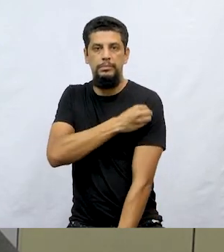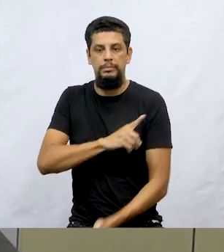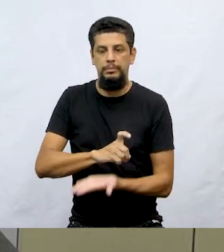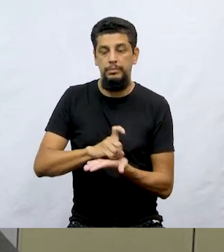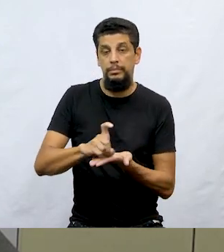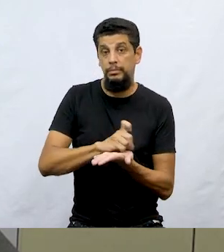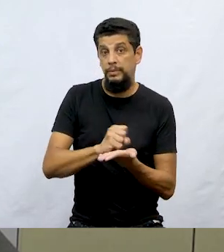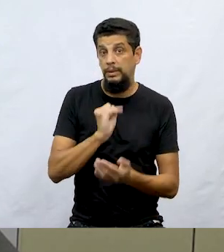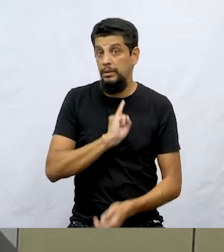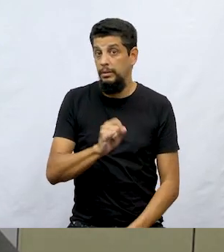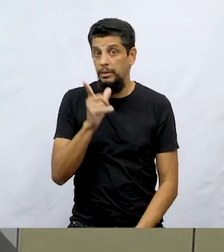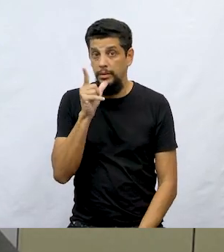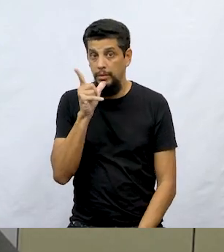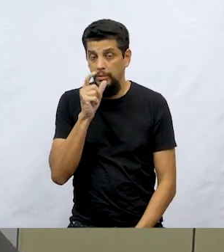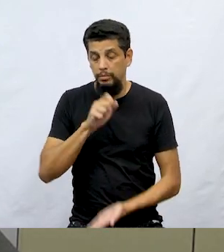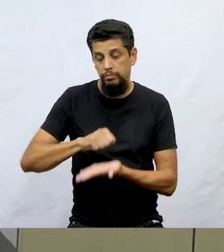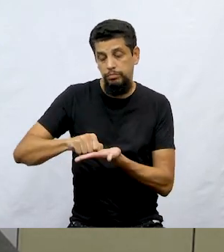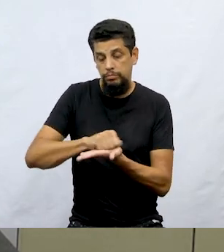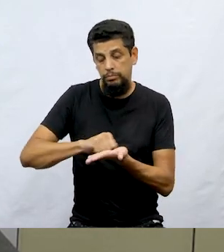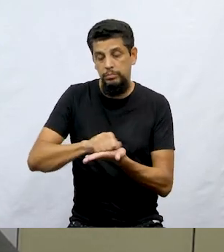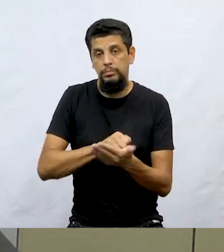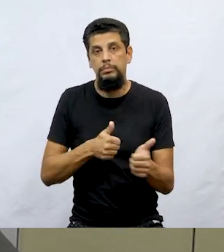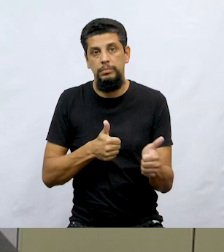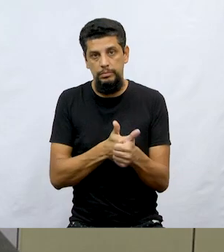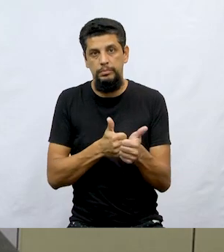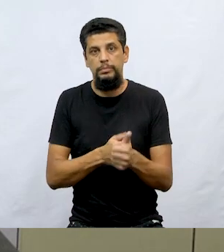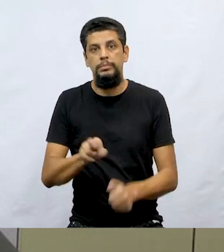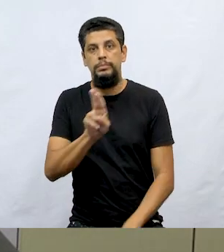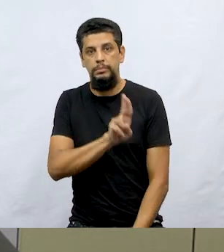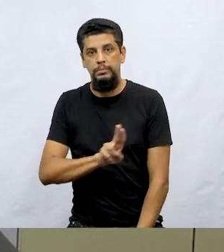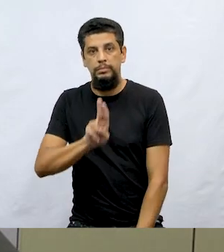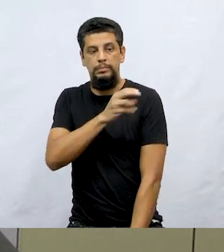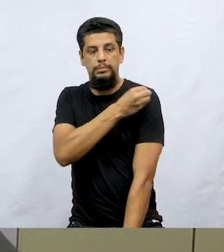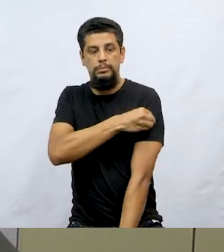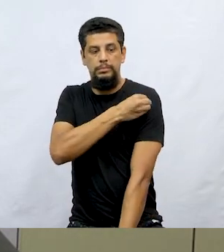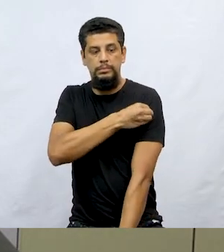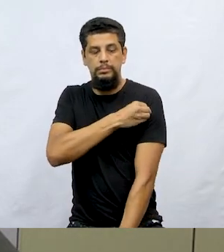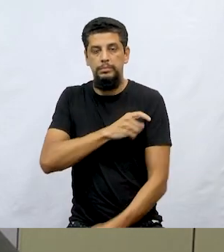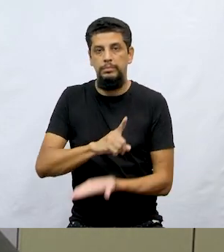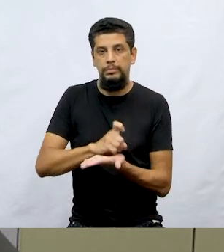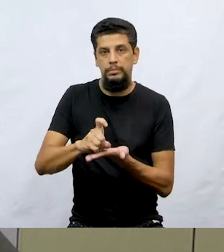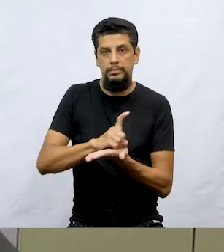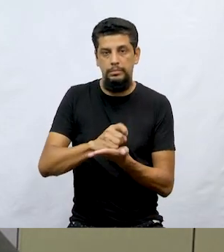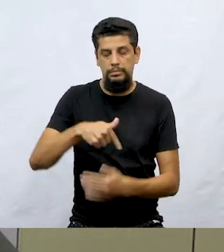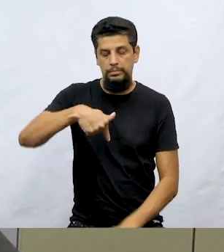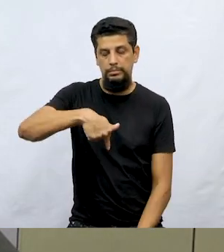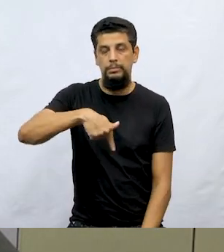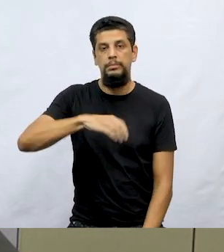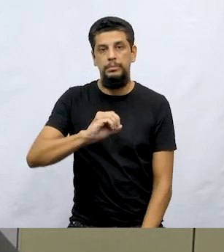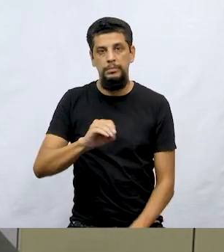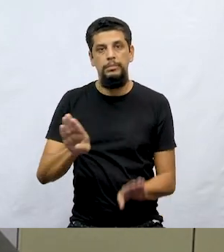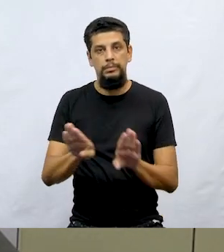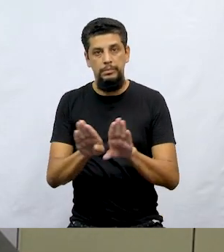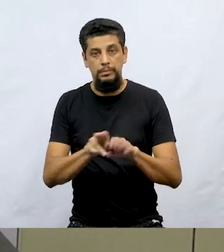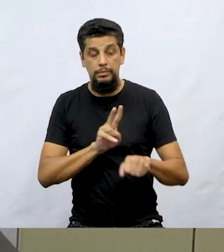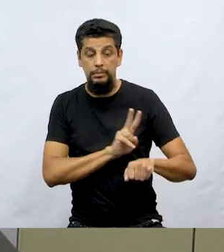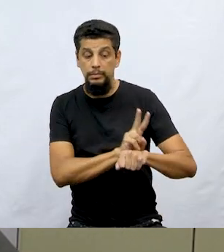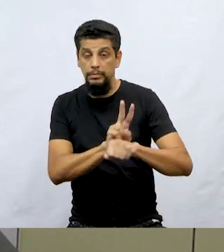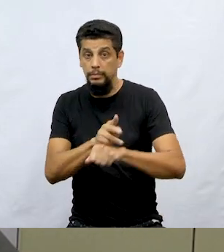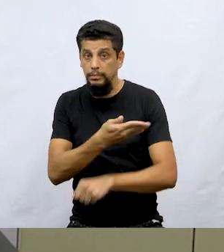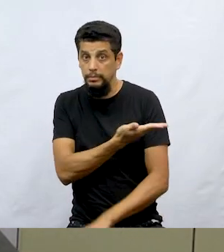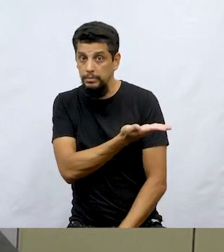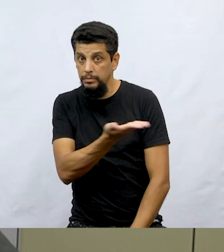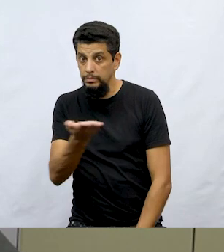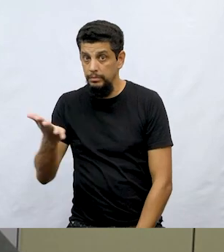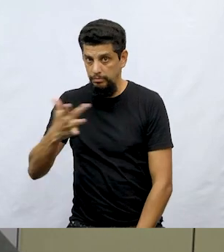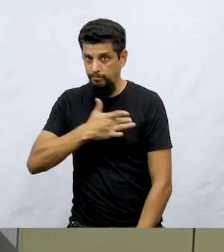álcool gel. Se não tem água e sabão por perto, usa o álcool 70, que também vai